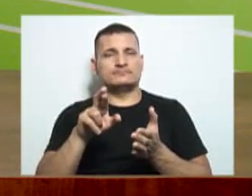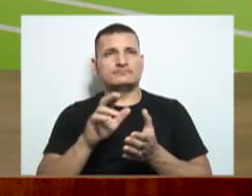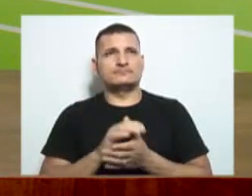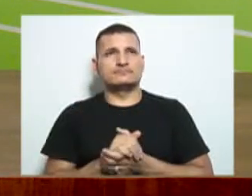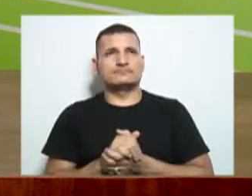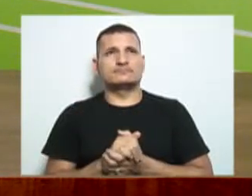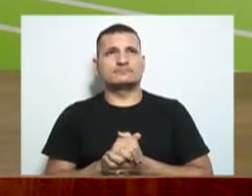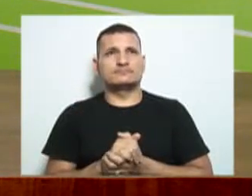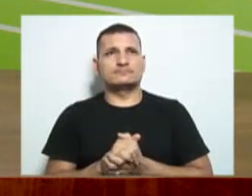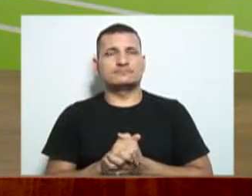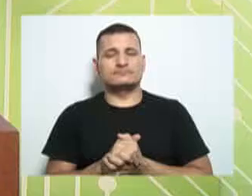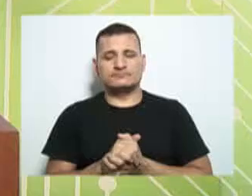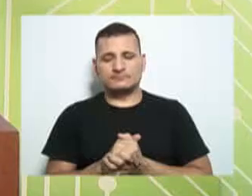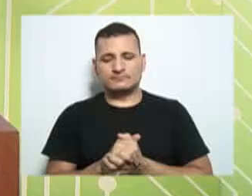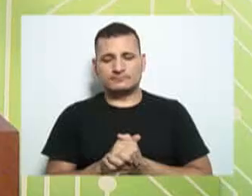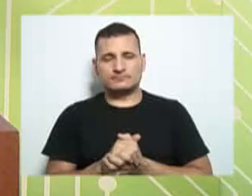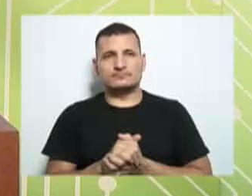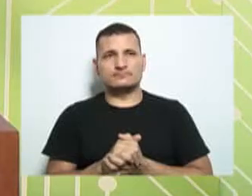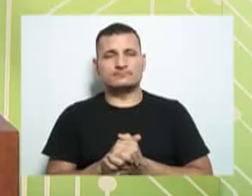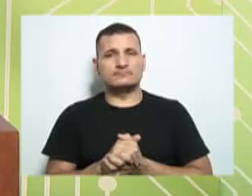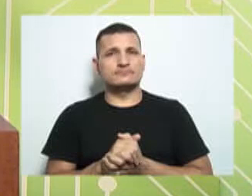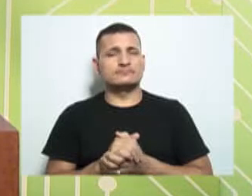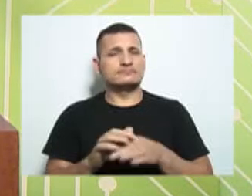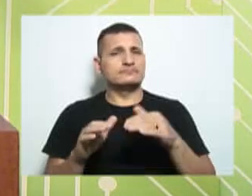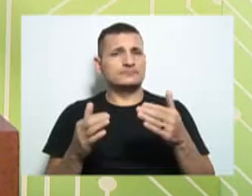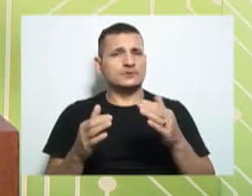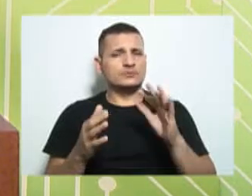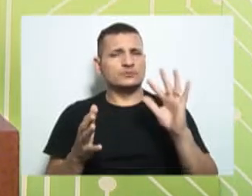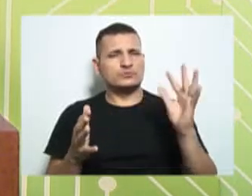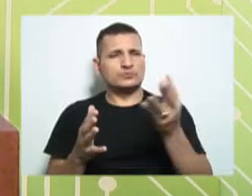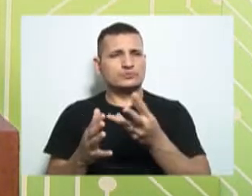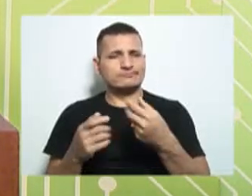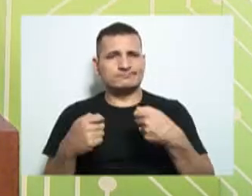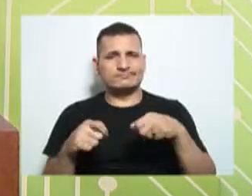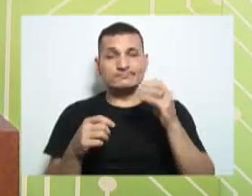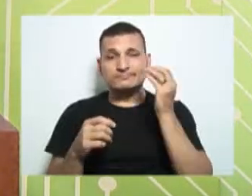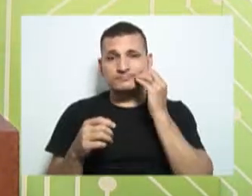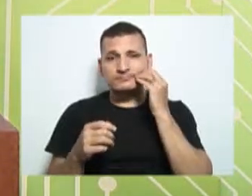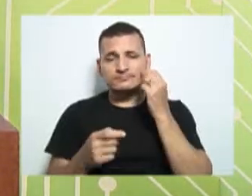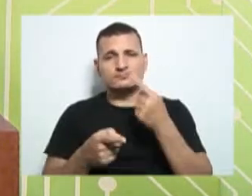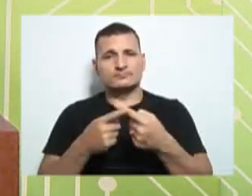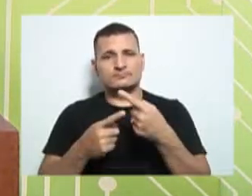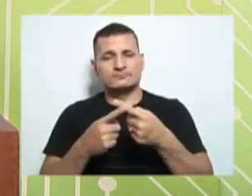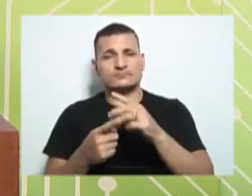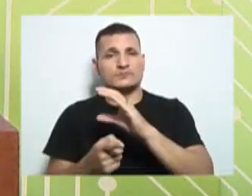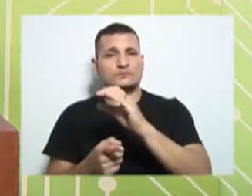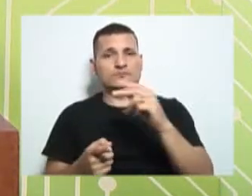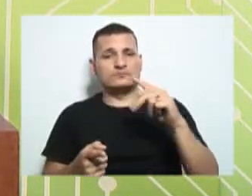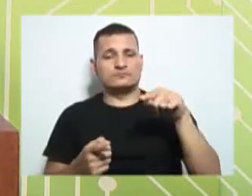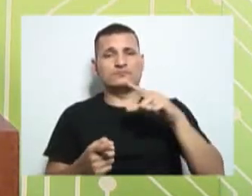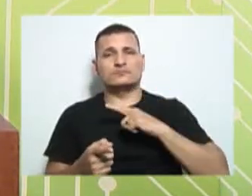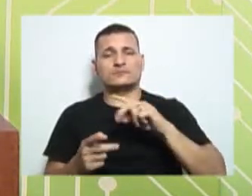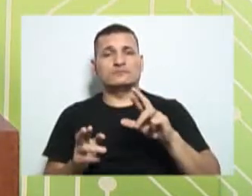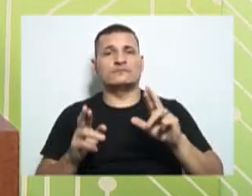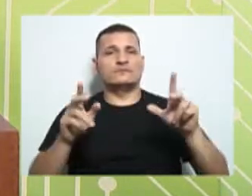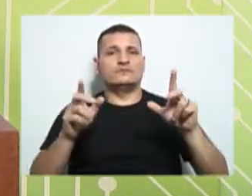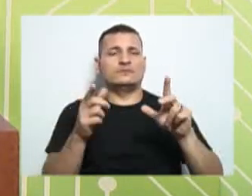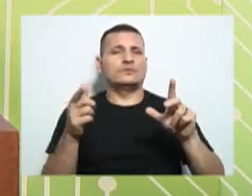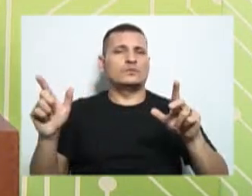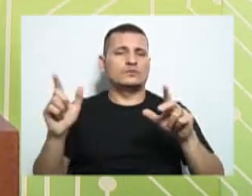Correto, professora? Certíssimo. Então, tudo isso tem que ser verificado, porque a cooperativa ela tem um diferencial das demais